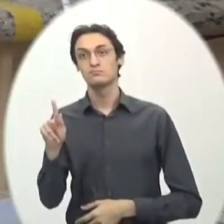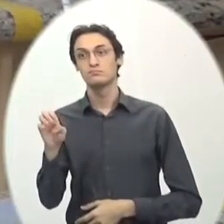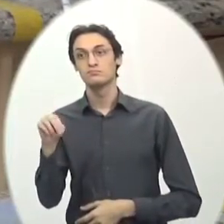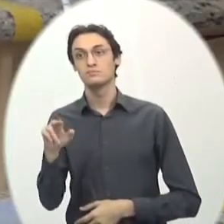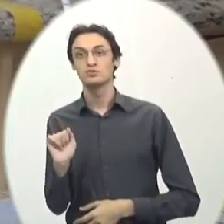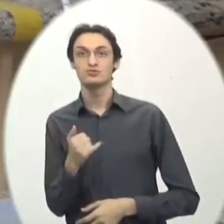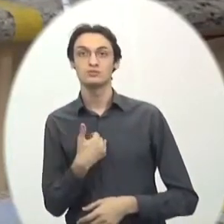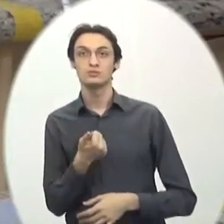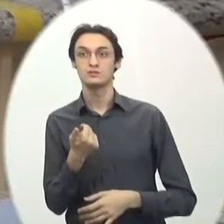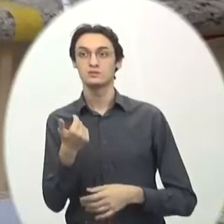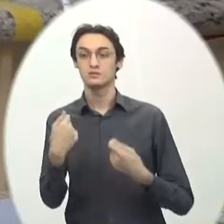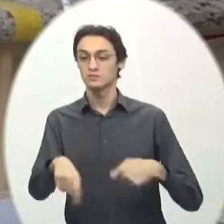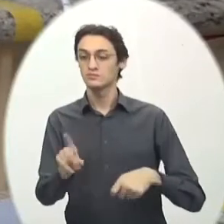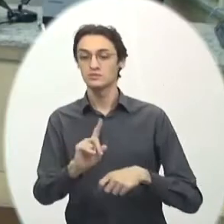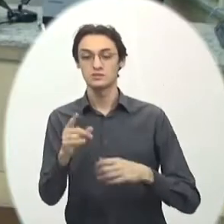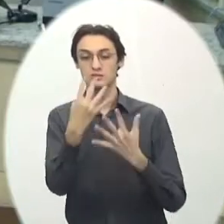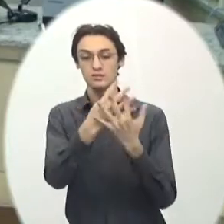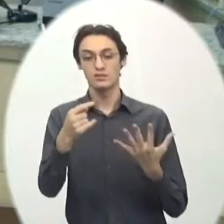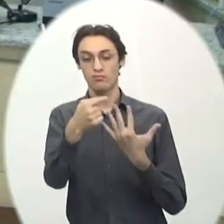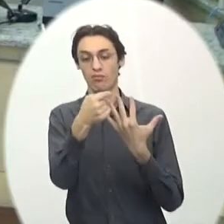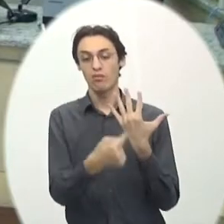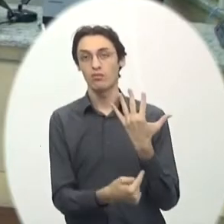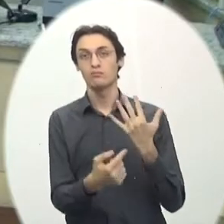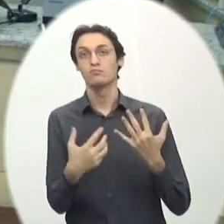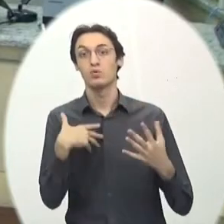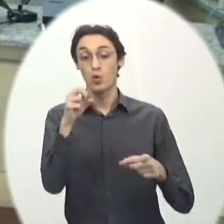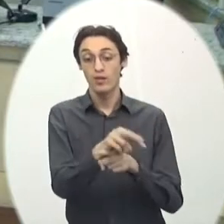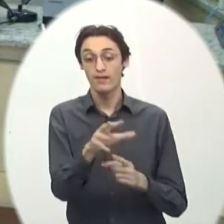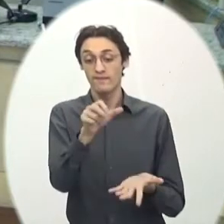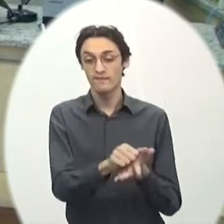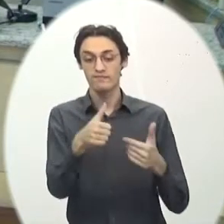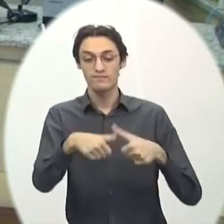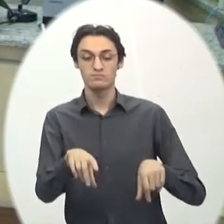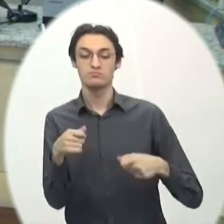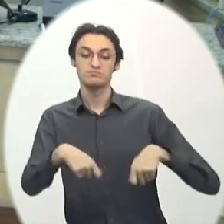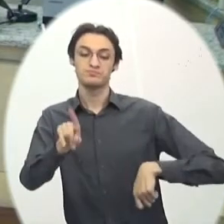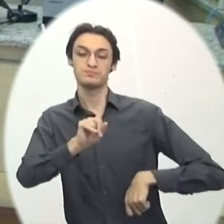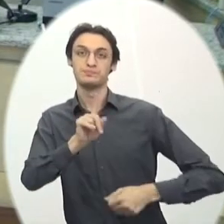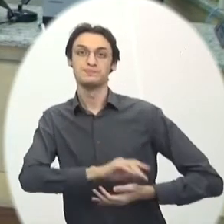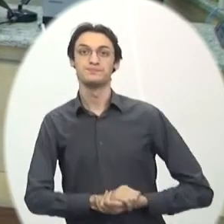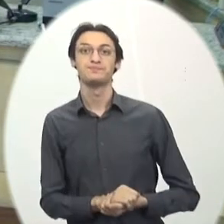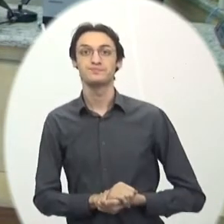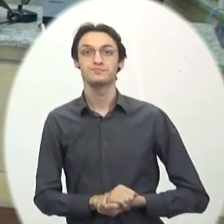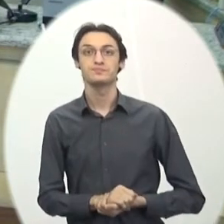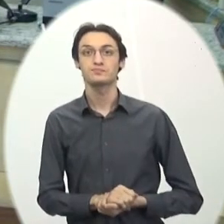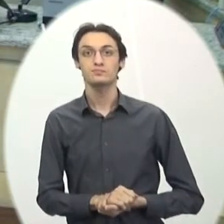base.